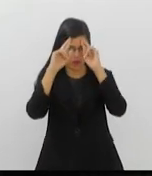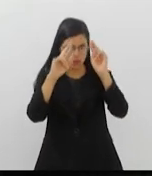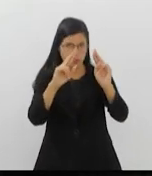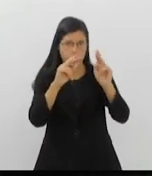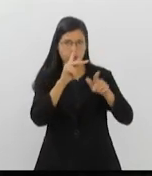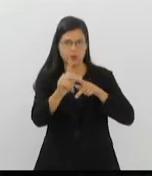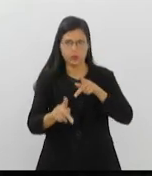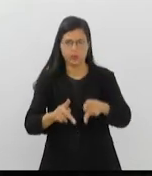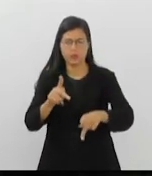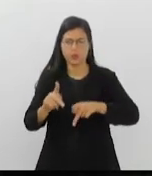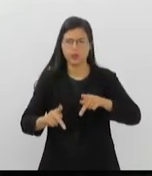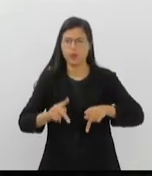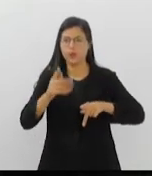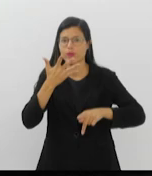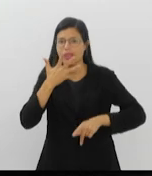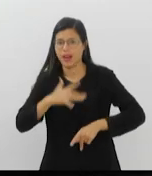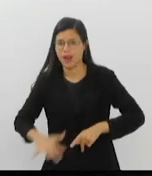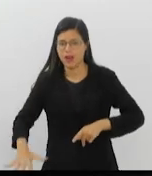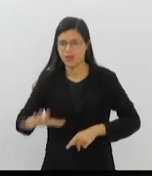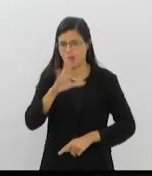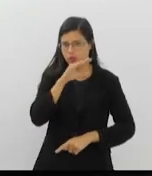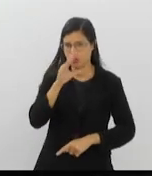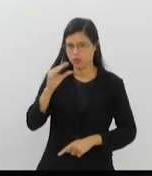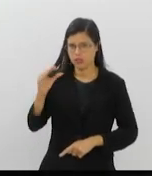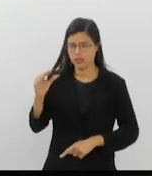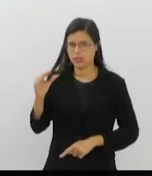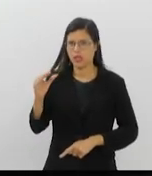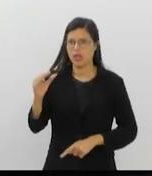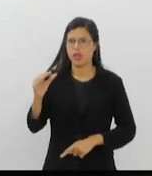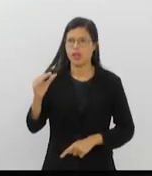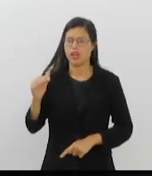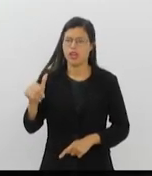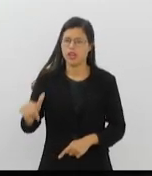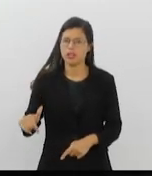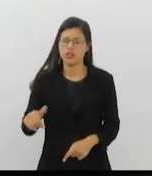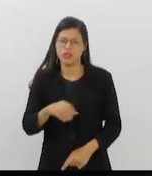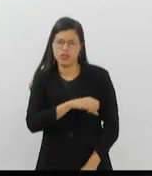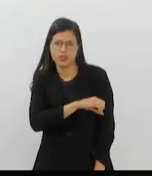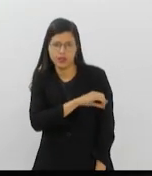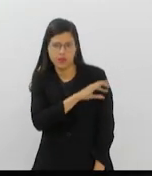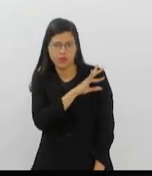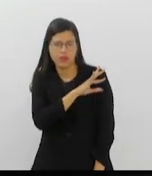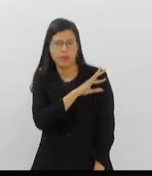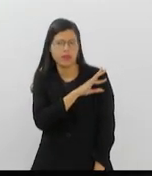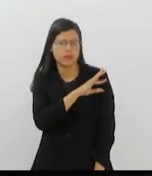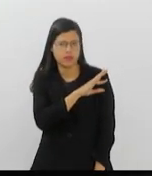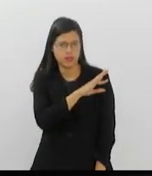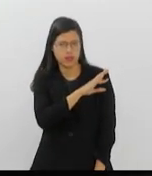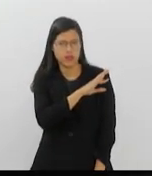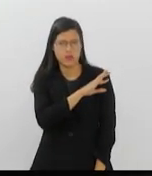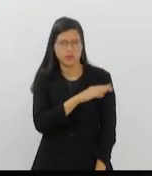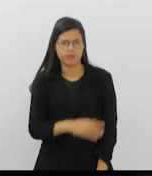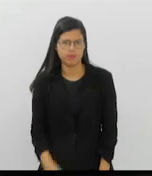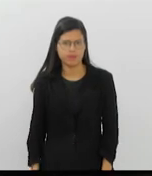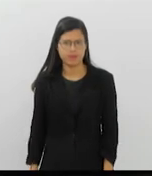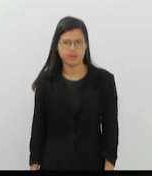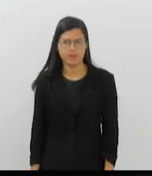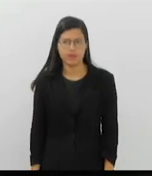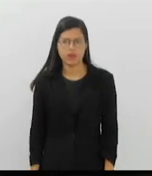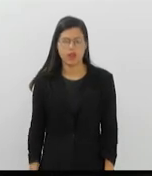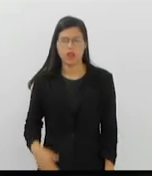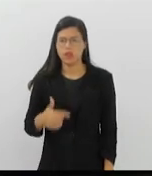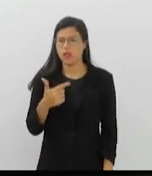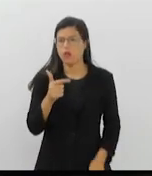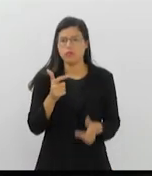população crianças e adolescentes em idade de creche Ensino Fundamental sem